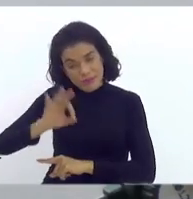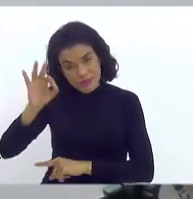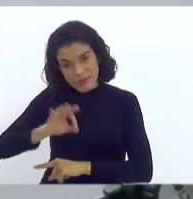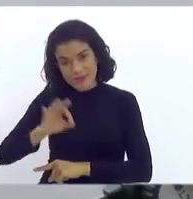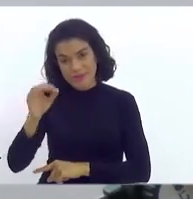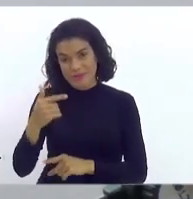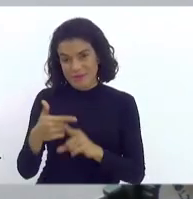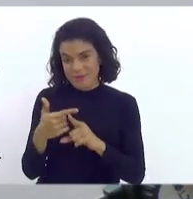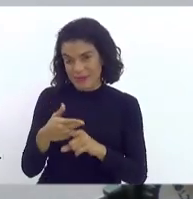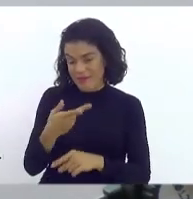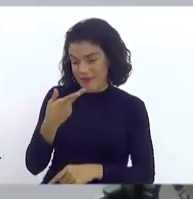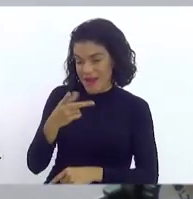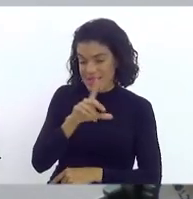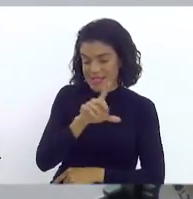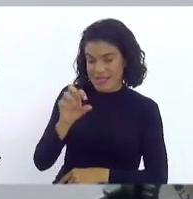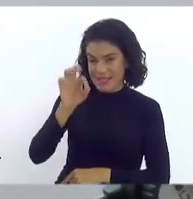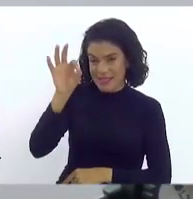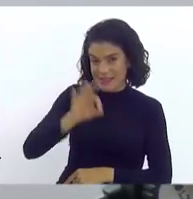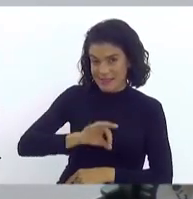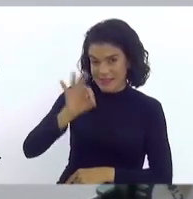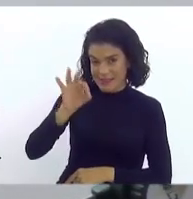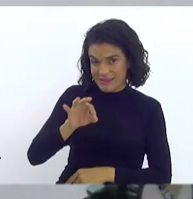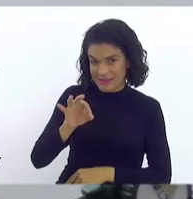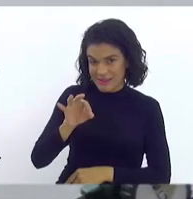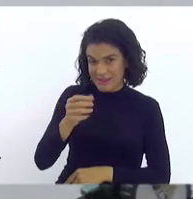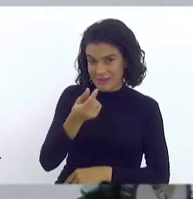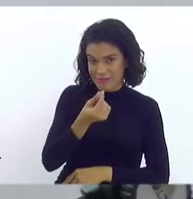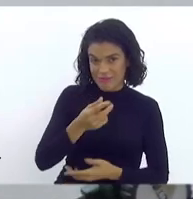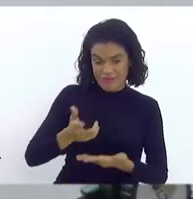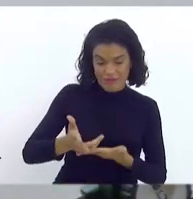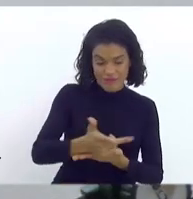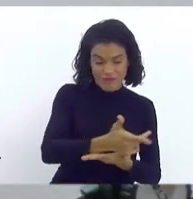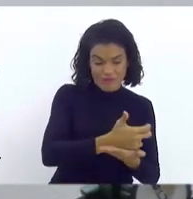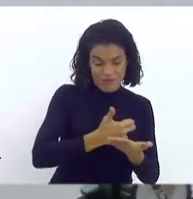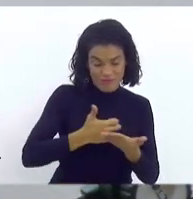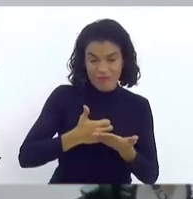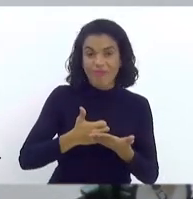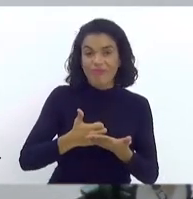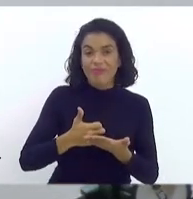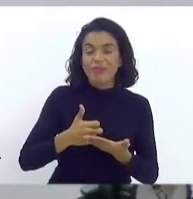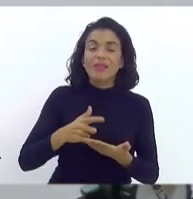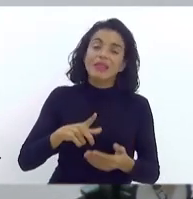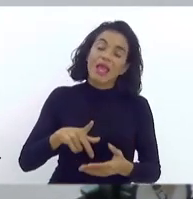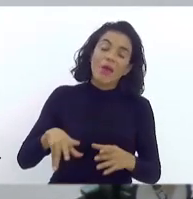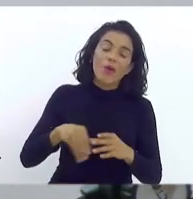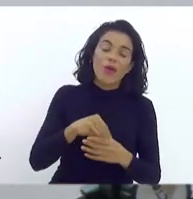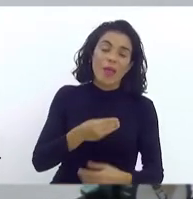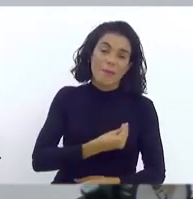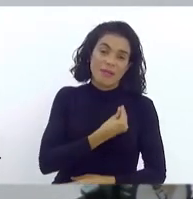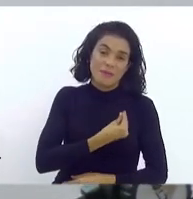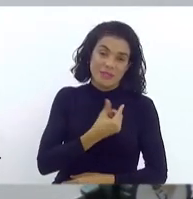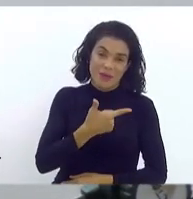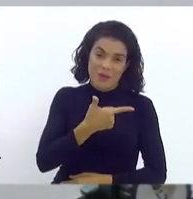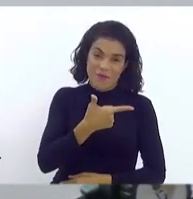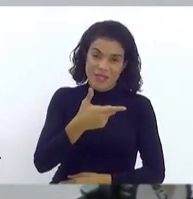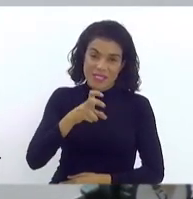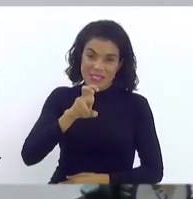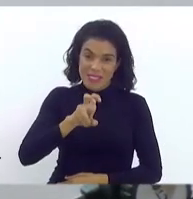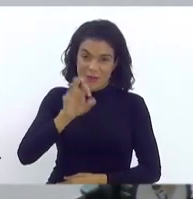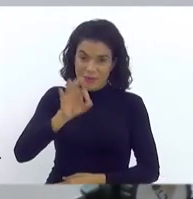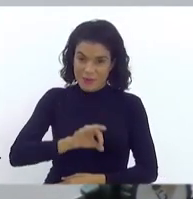quando colocam 100%, um exemplo, da arrecadação do consumidor final, vocês têm a participação do lucro de 25%.